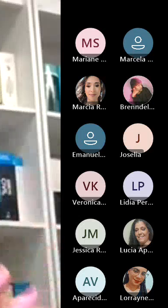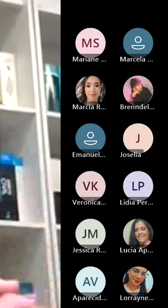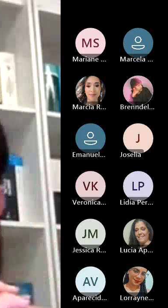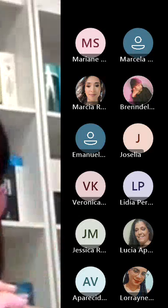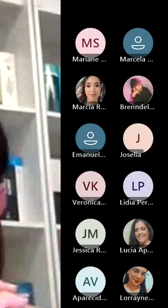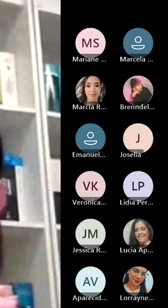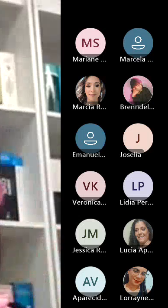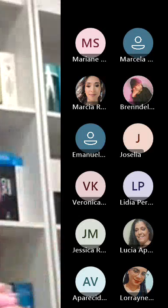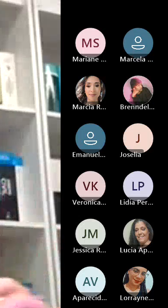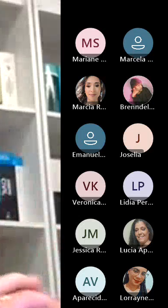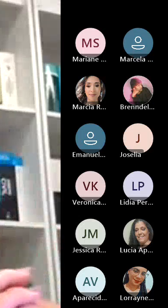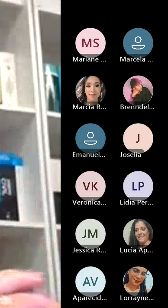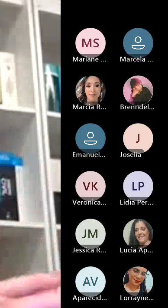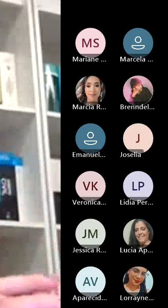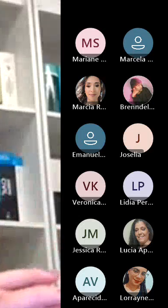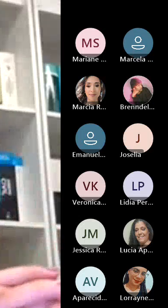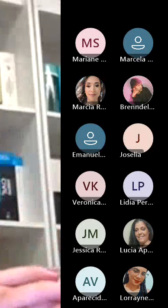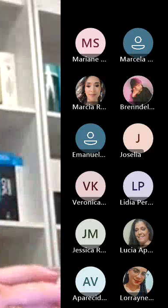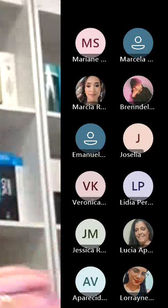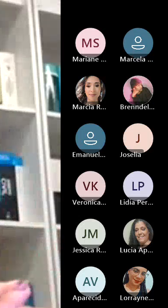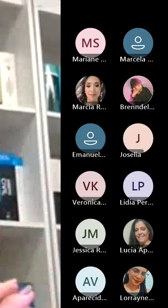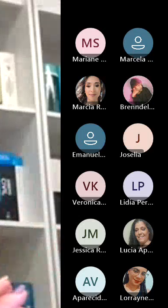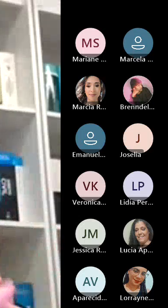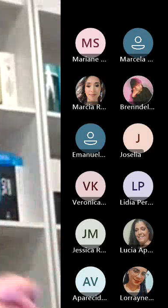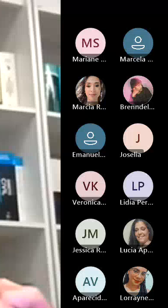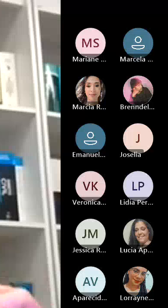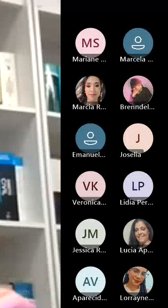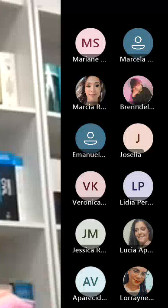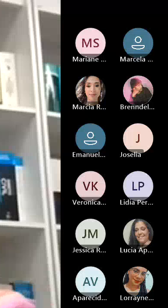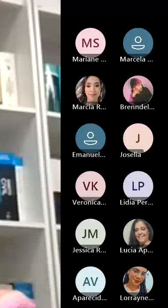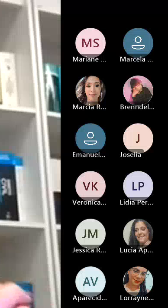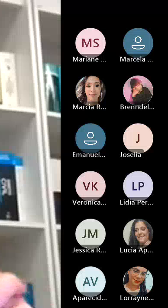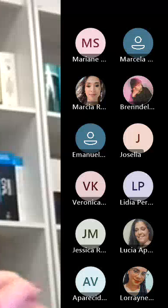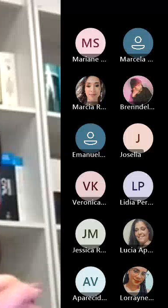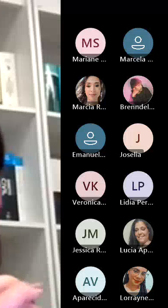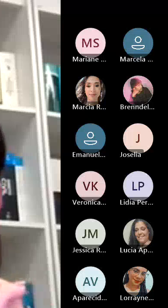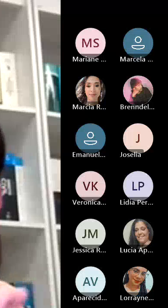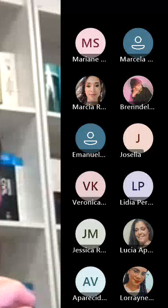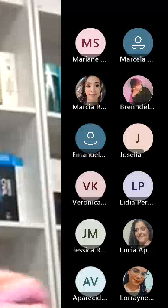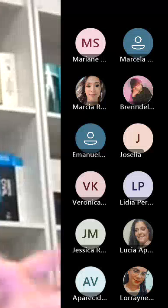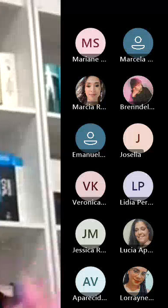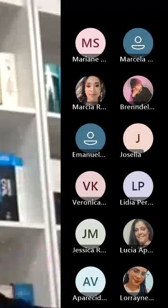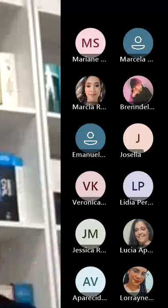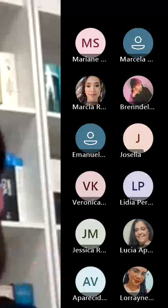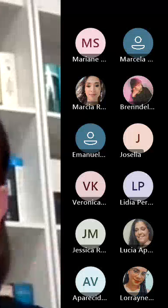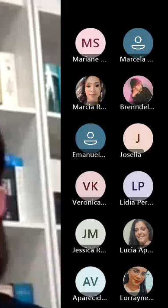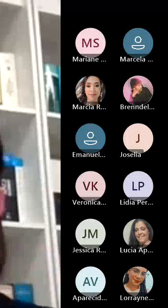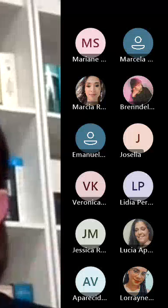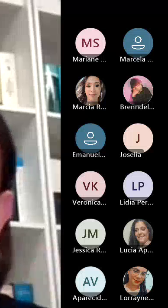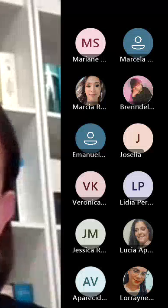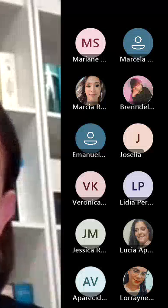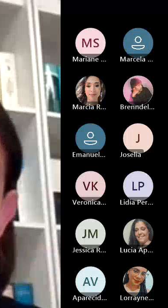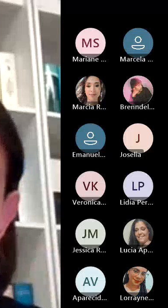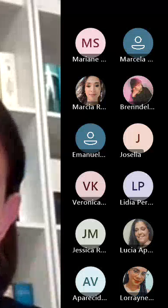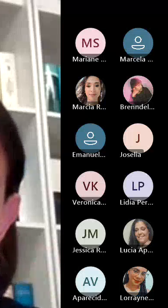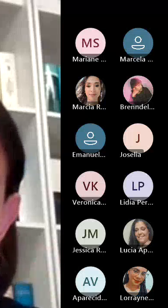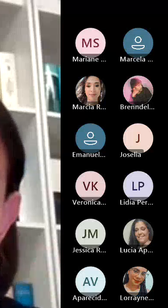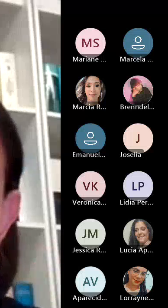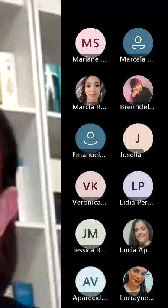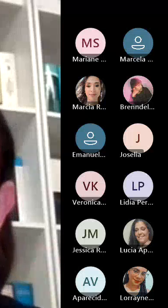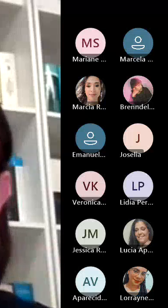sou a professora Fernanda Costa, estarei com vocês, na disciplina de Etiologia da Surdez. Vou substituir